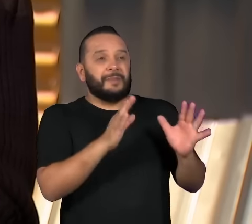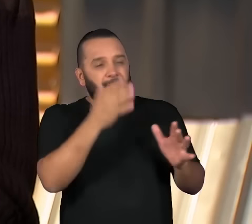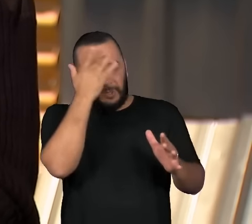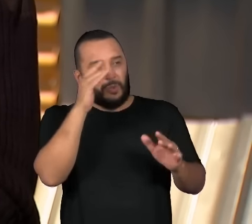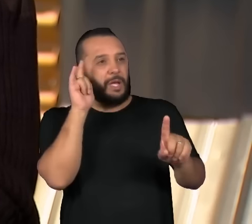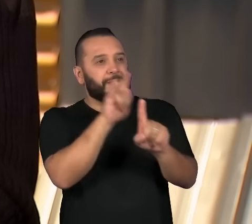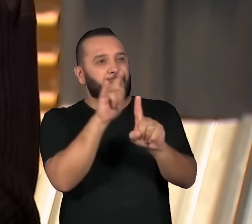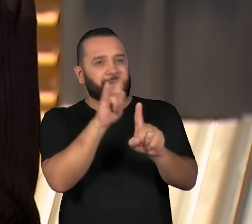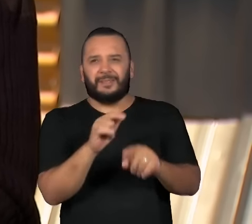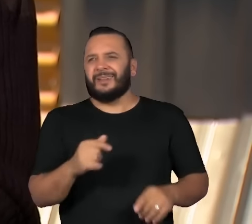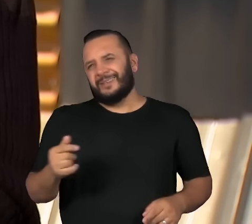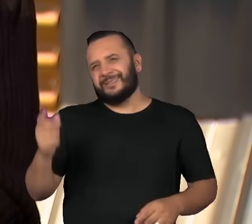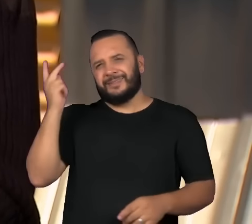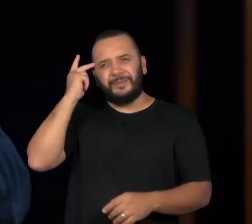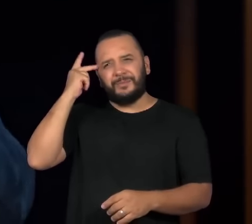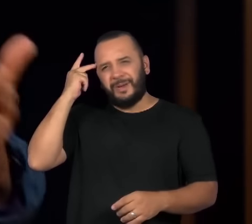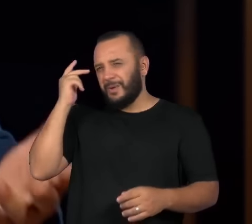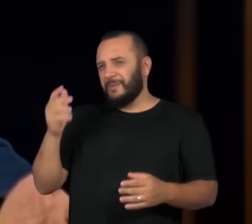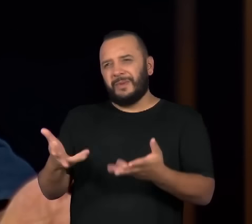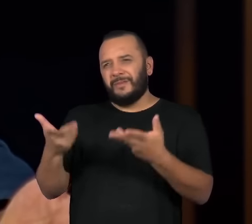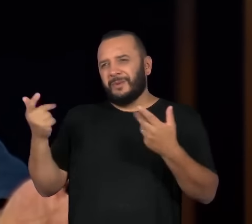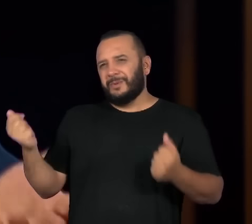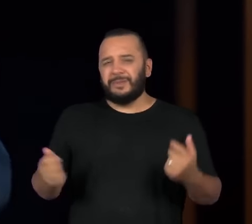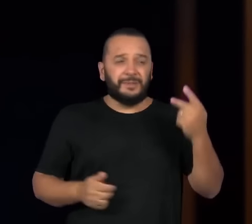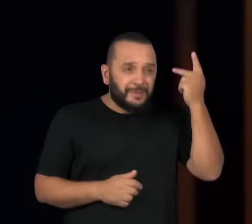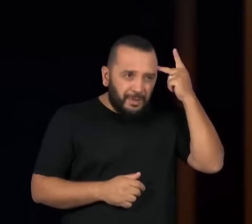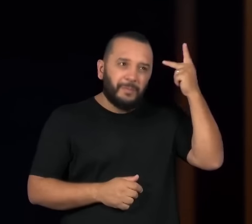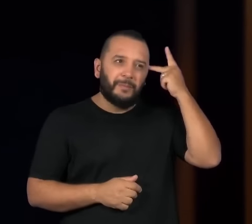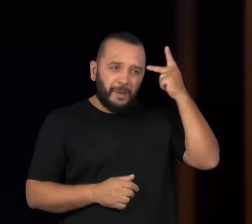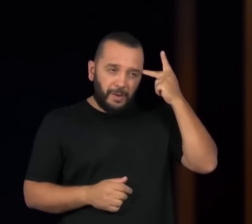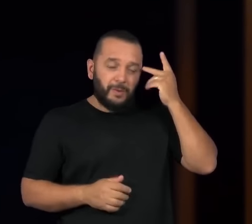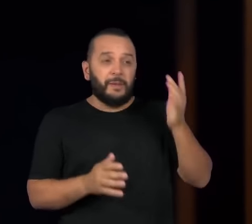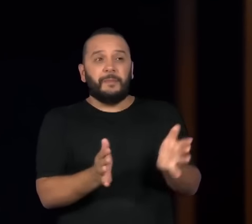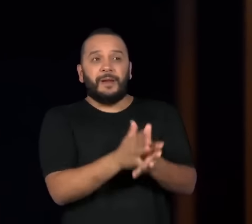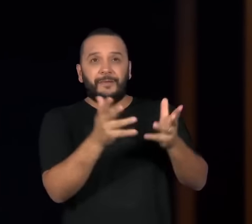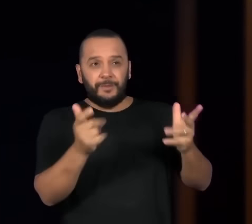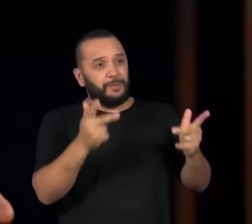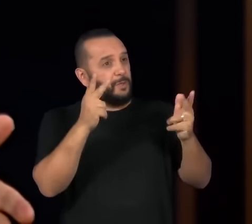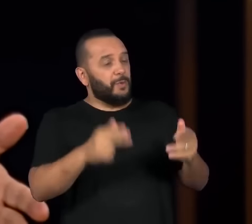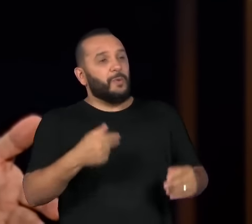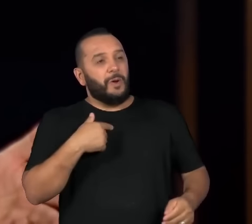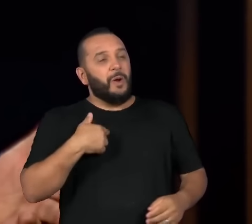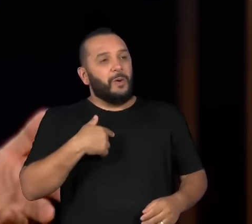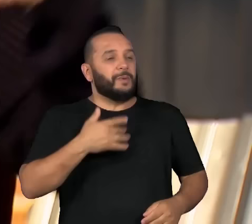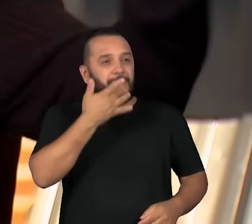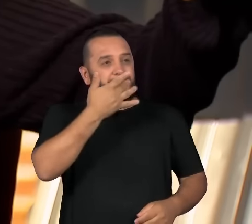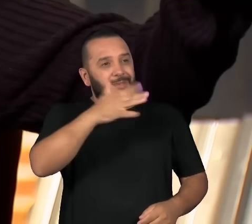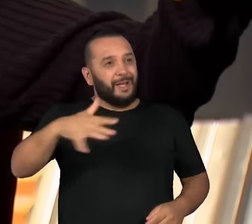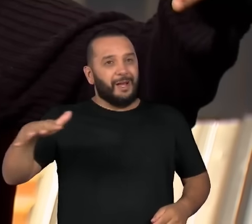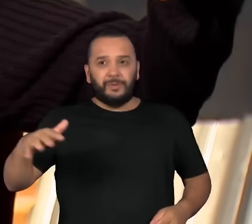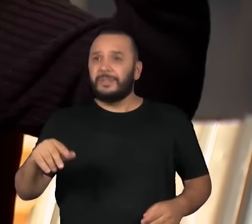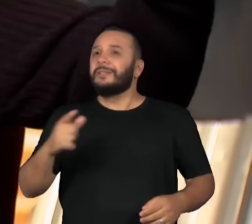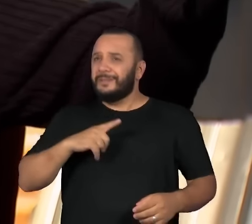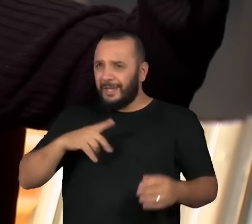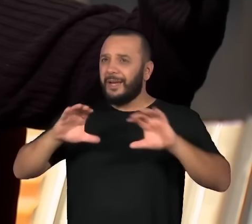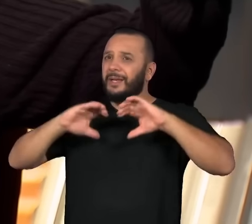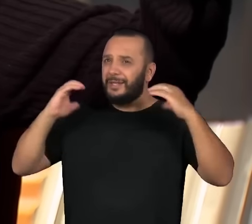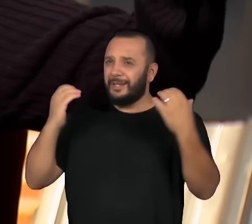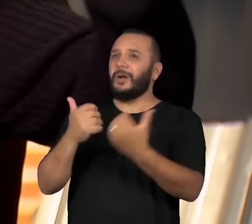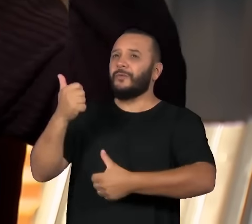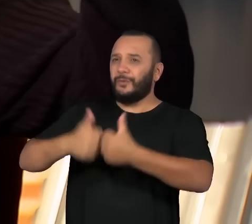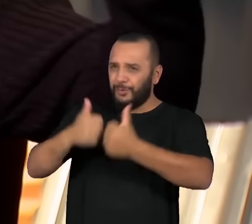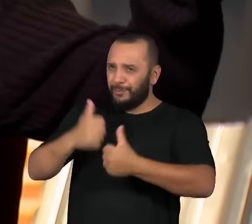São Paulo tá dando show, A mano. torcida do São Paulo é a coisa mais preciosa, assim como a torcida do Porque Santos. tem estádio, né? Tem estádio para segurar